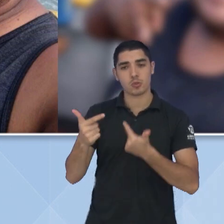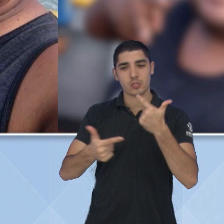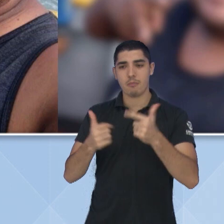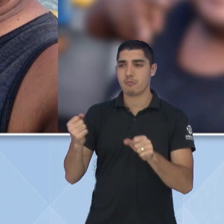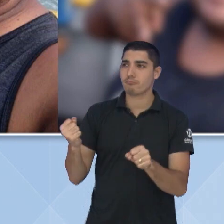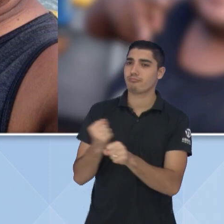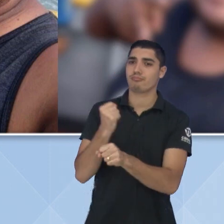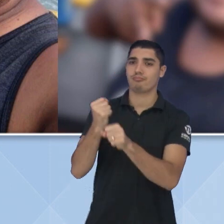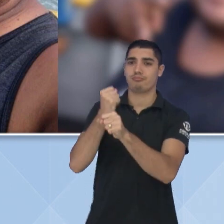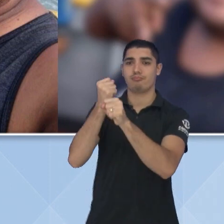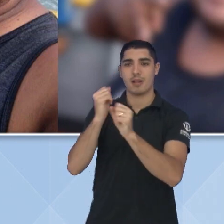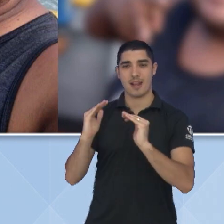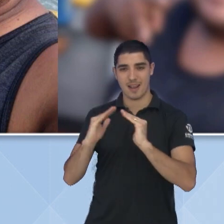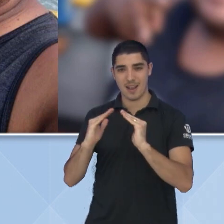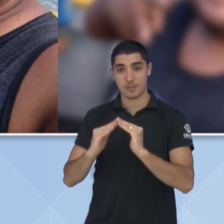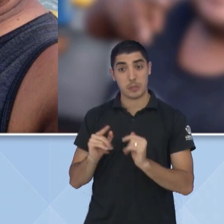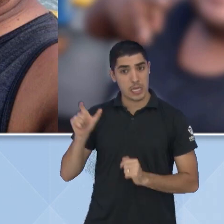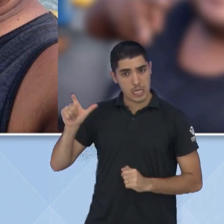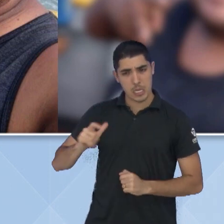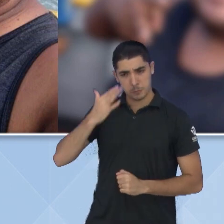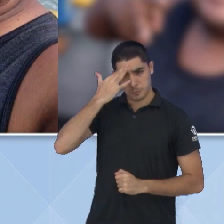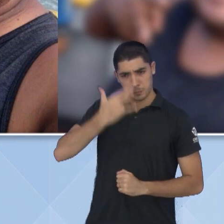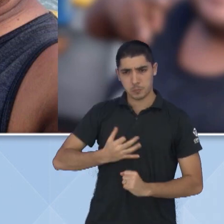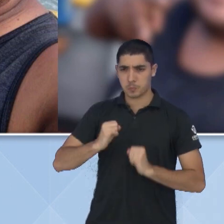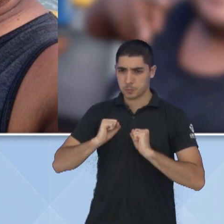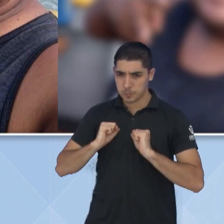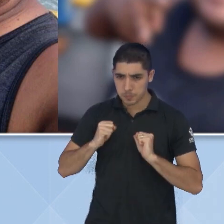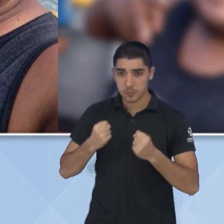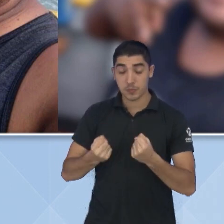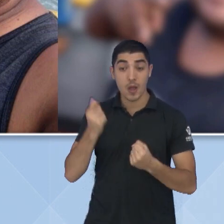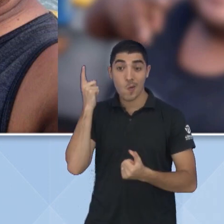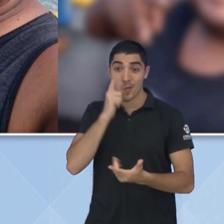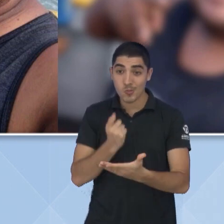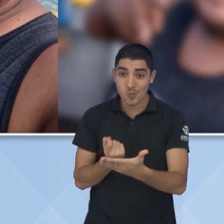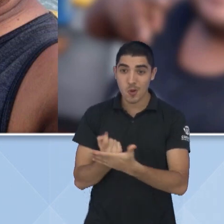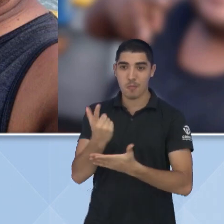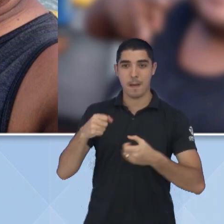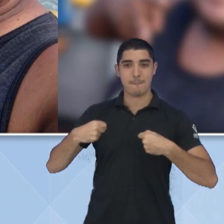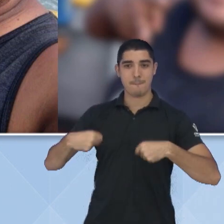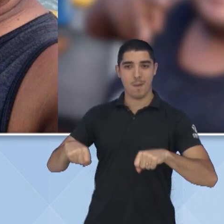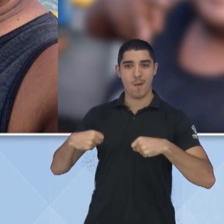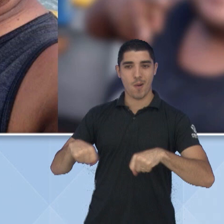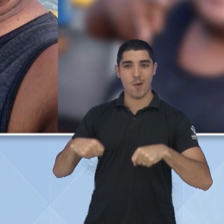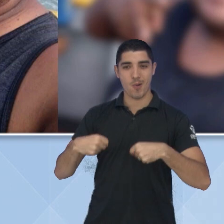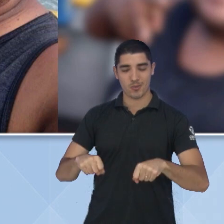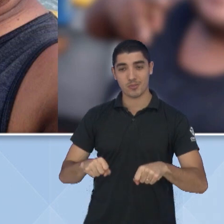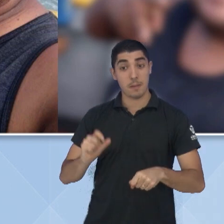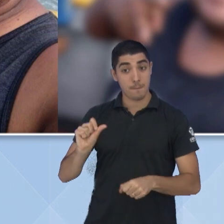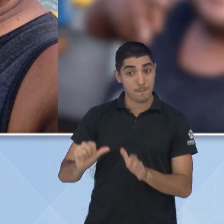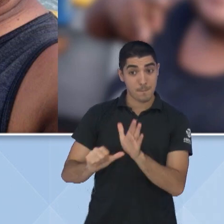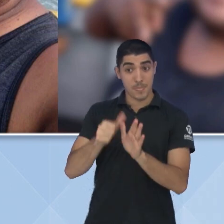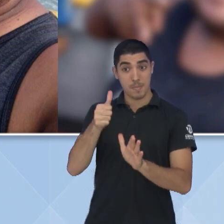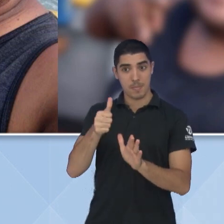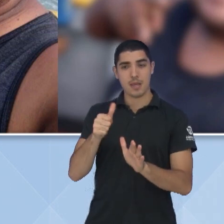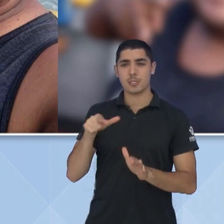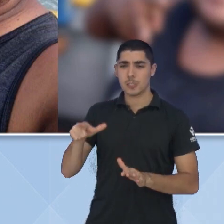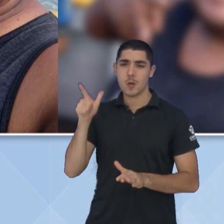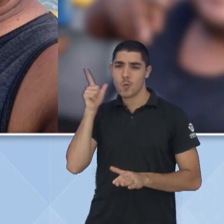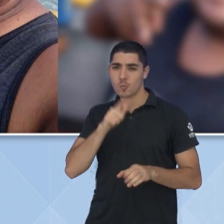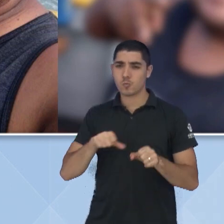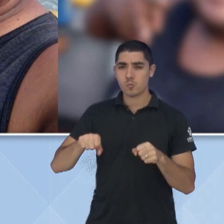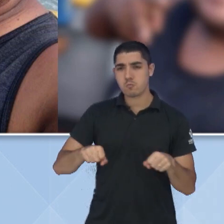obras. Sua determinação o levou a comprar sua primeira moto e posteriormente a realizar seu grande